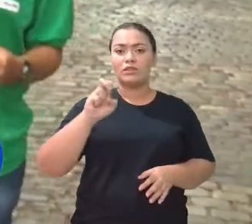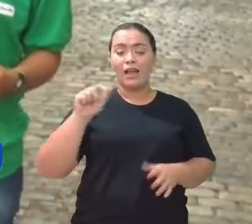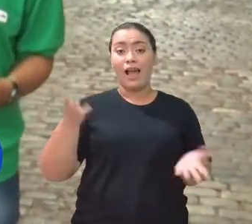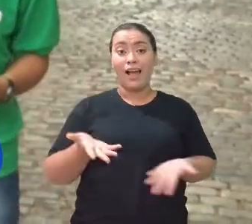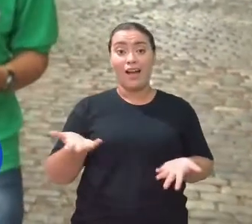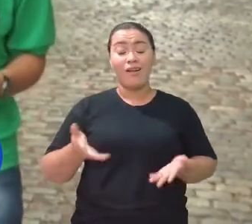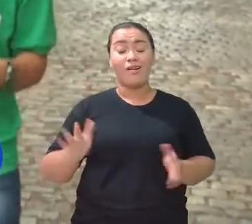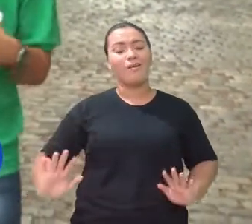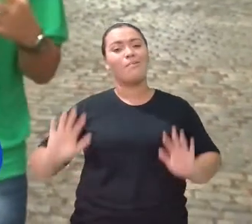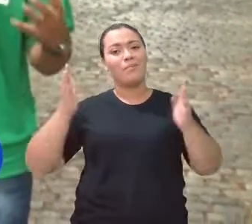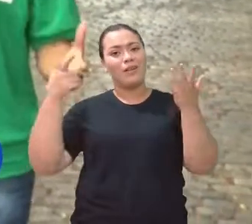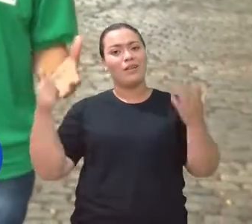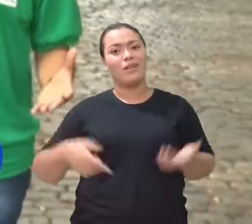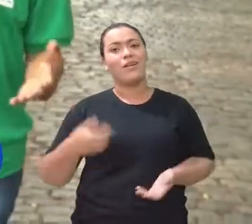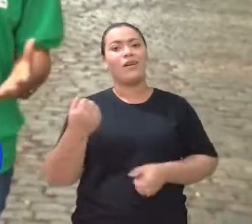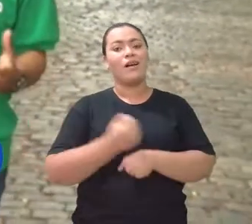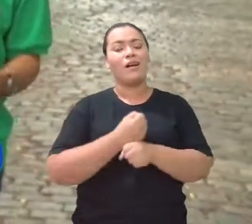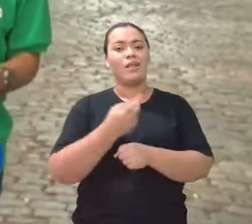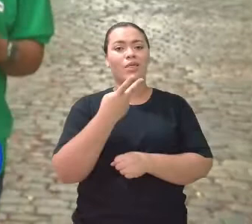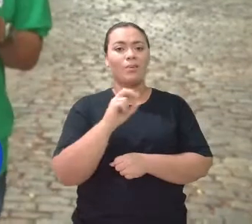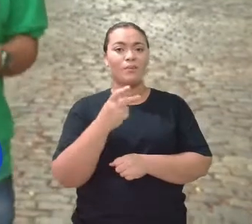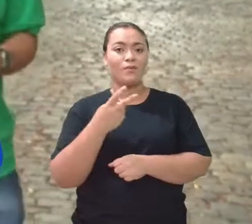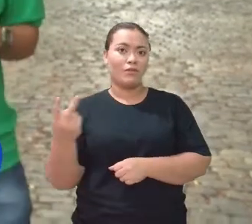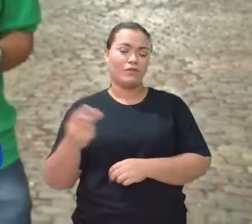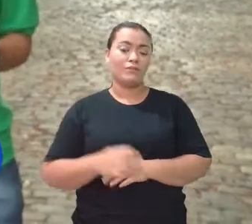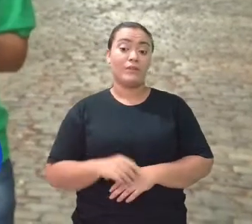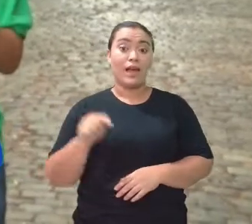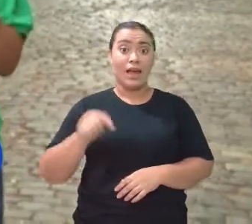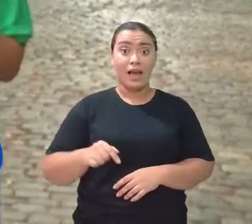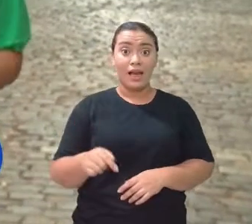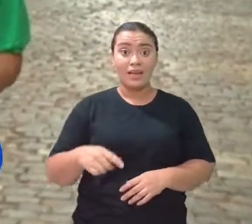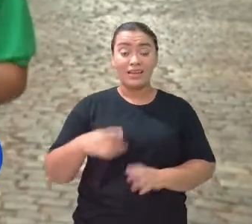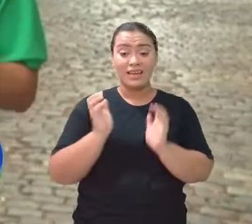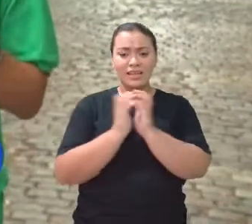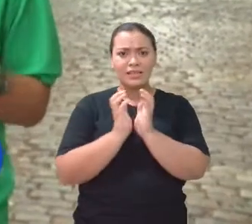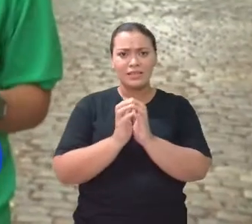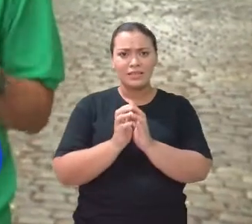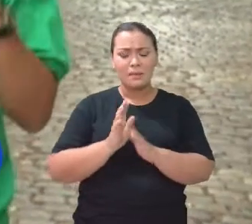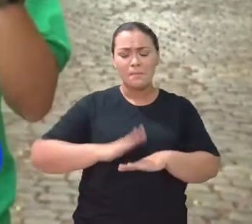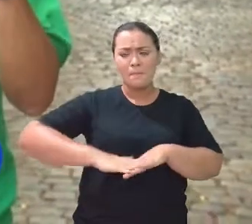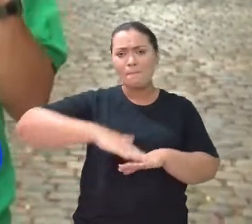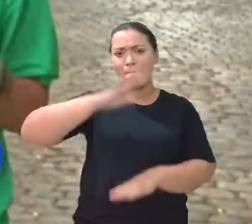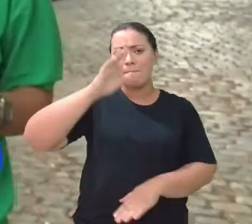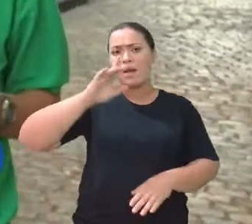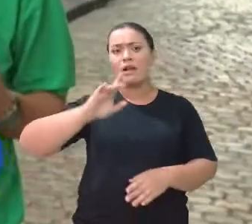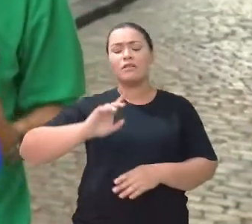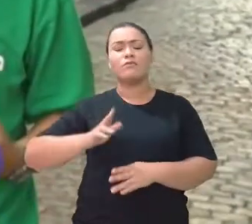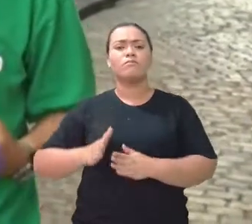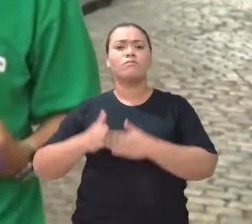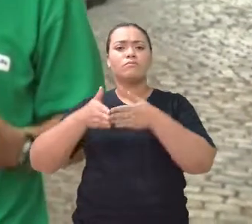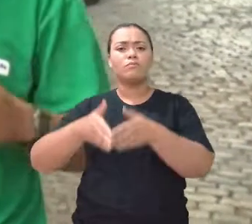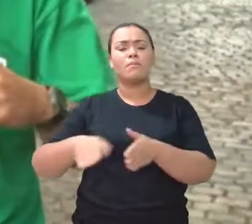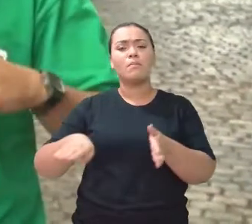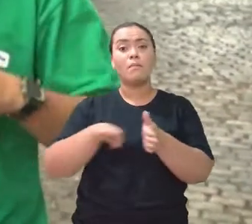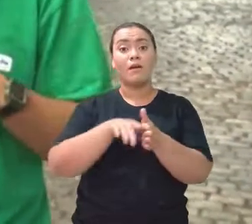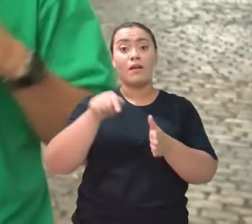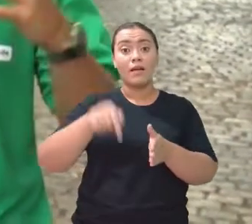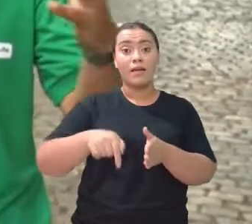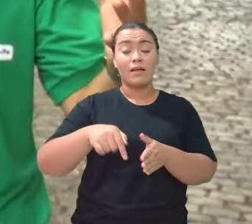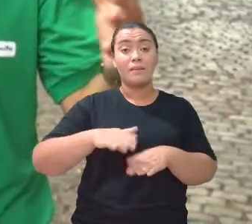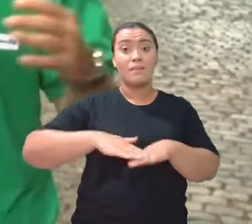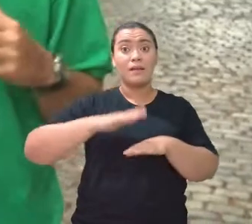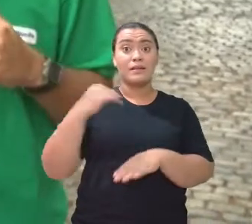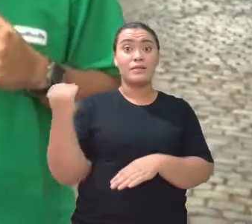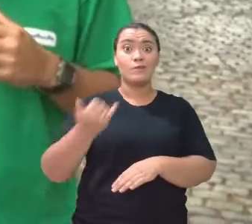ano de 2022, né? Primeiramente, Recife foi um dos portos mais importantes do hemisfério sul do mundo, né? No